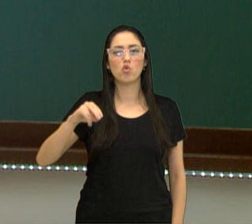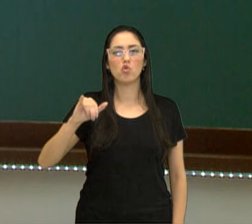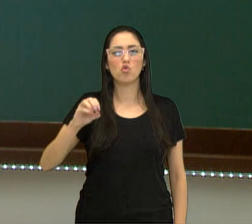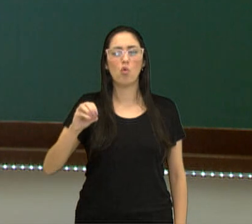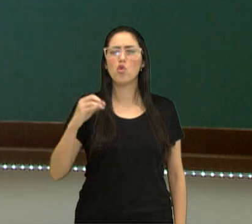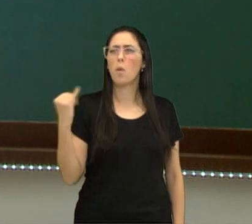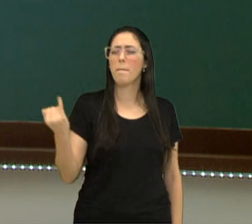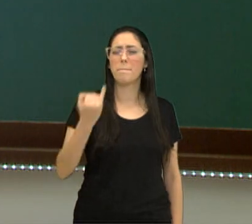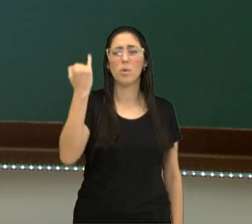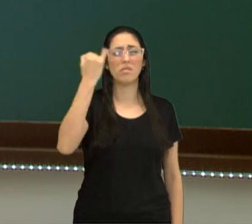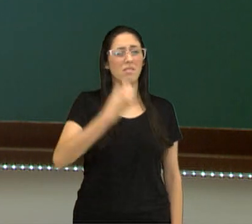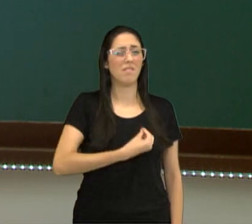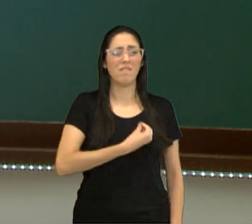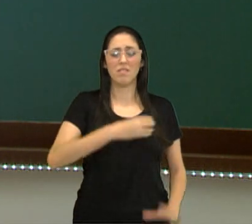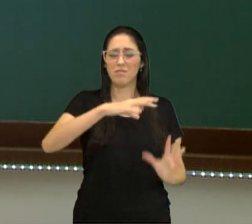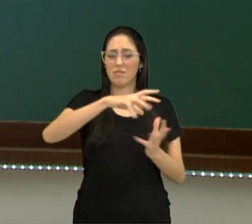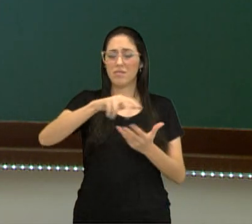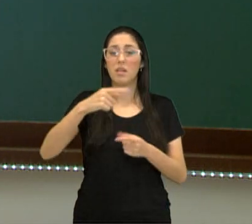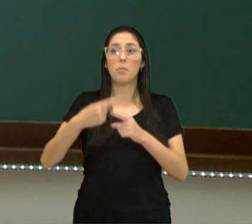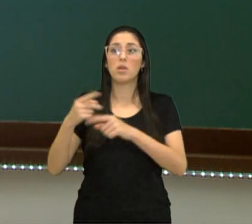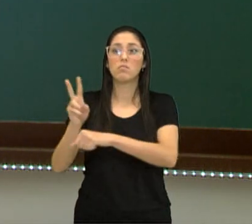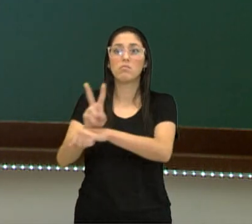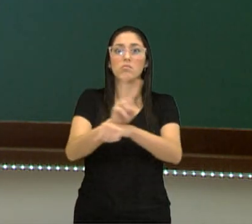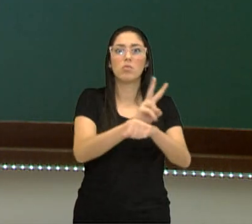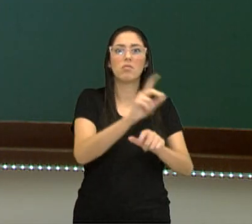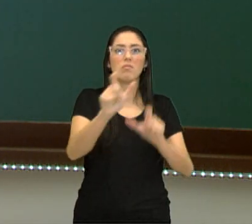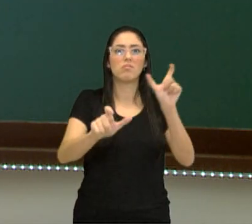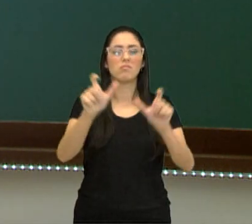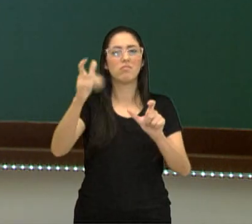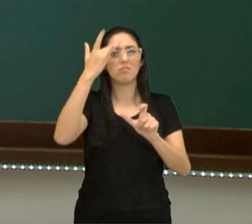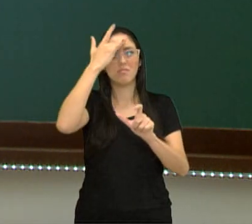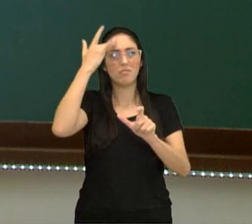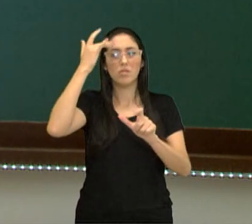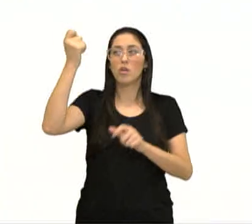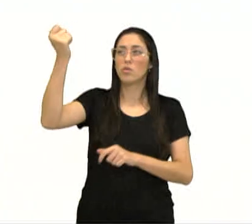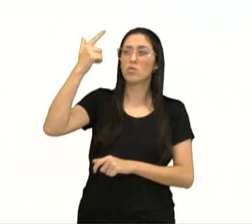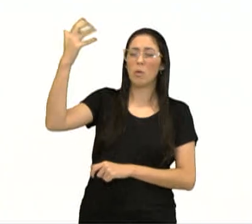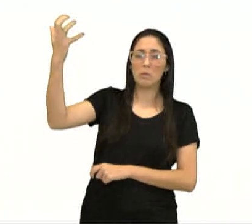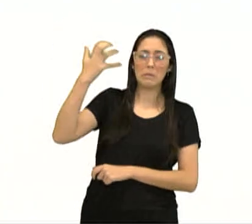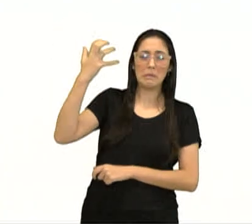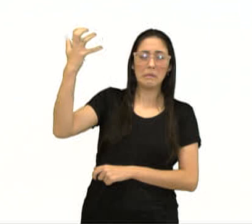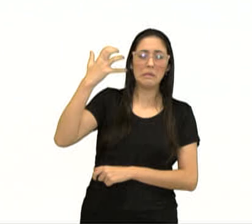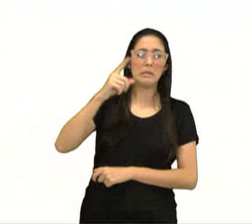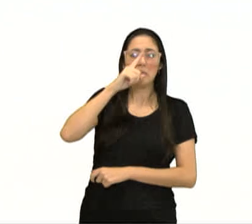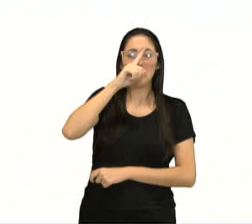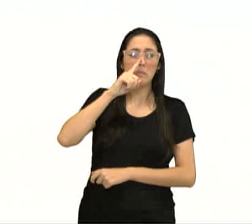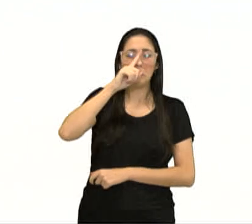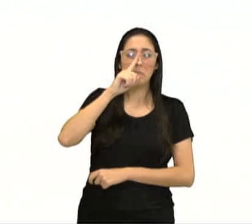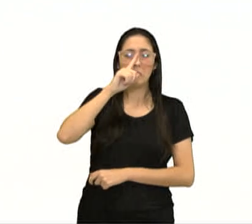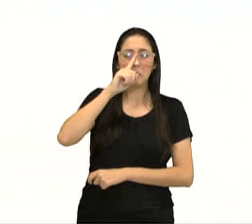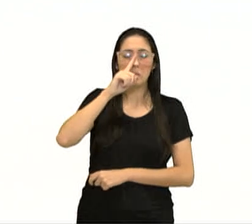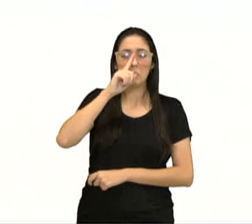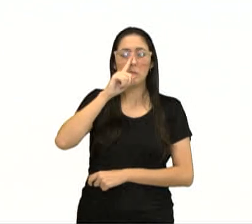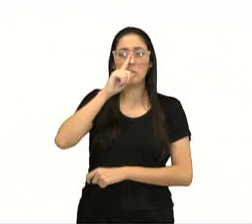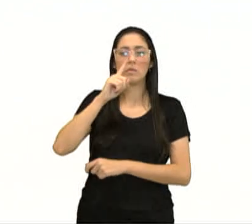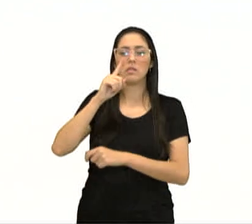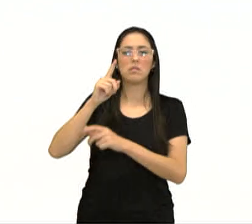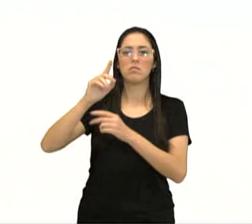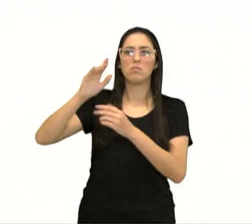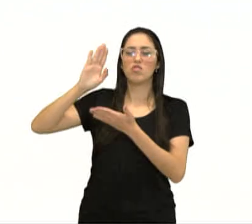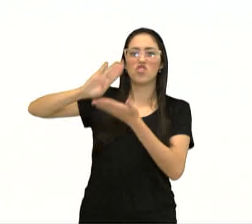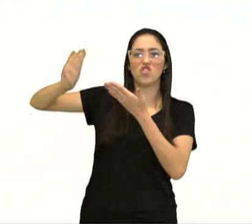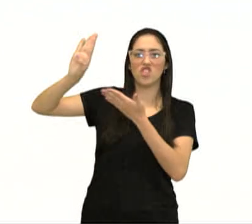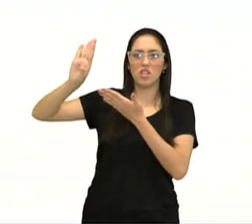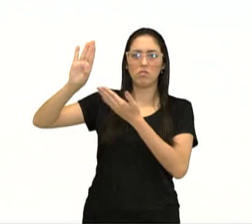vida na Terra, pois protege todos os seres vivos, filtrando a radiação solar ultravioleta do tipo B. E esse